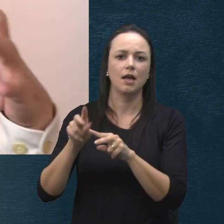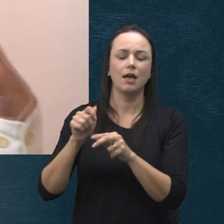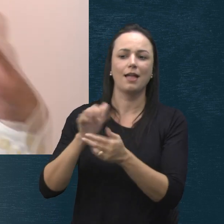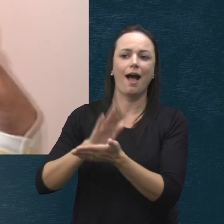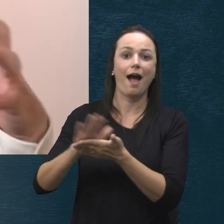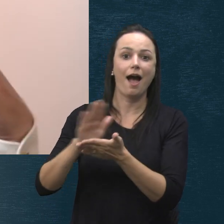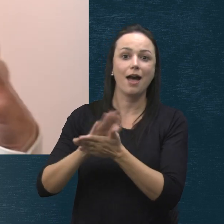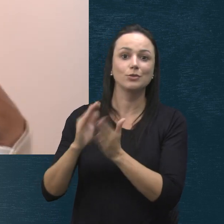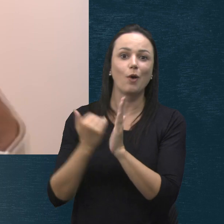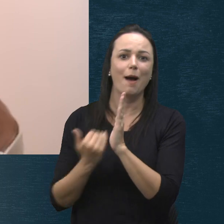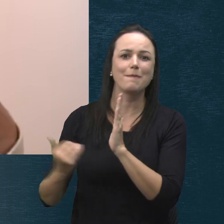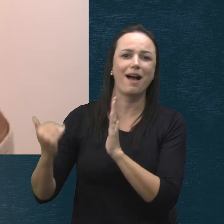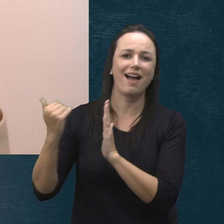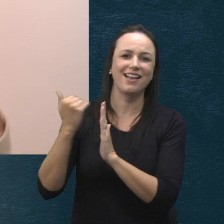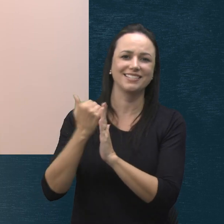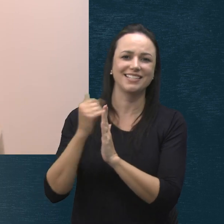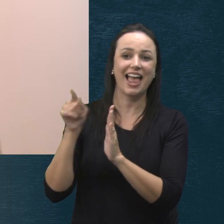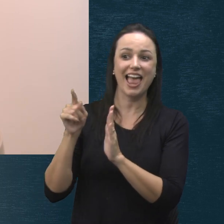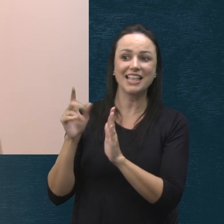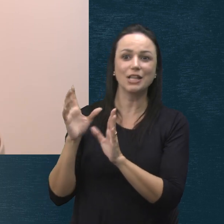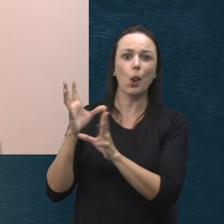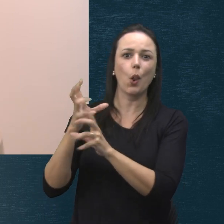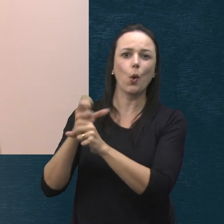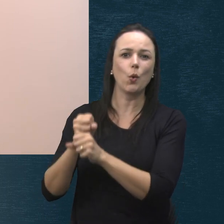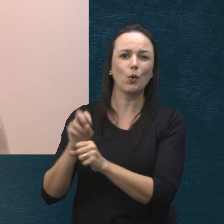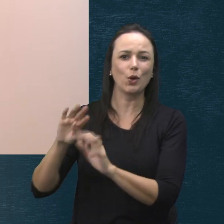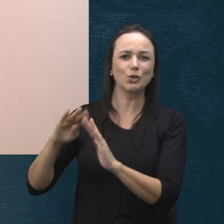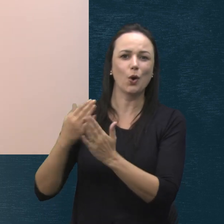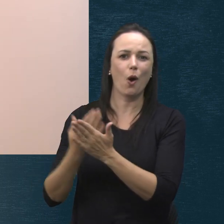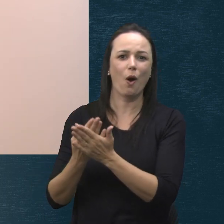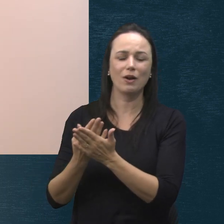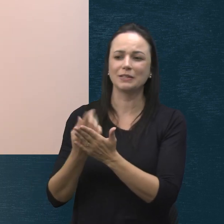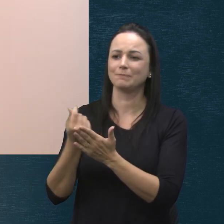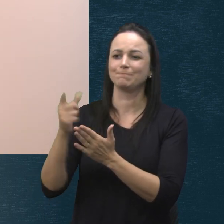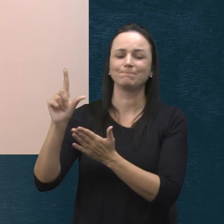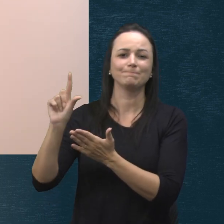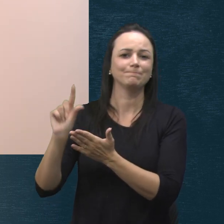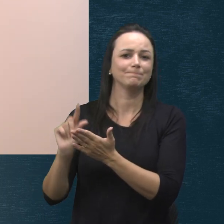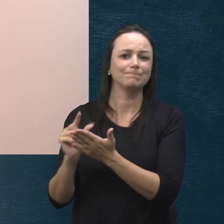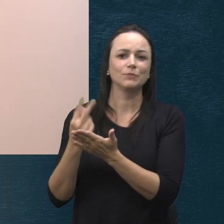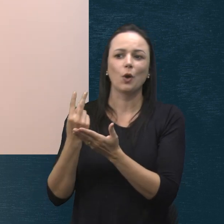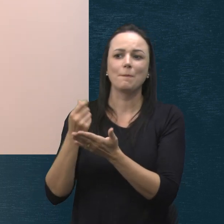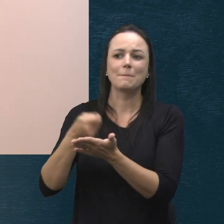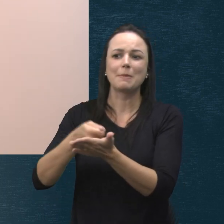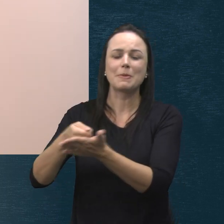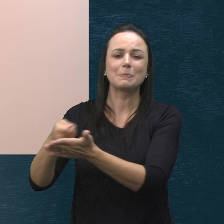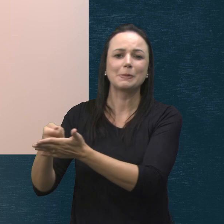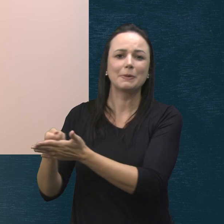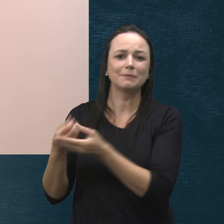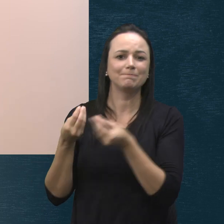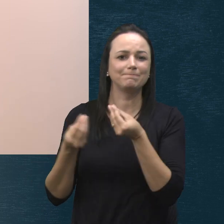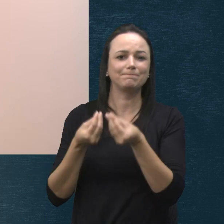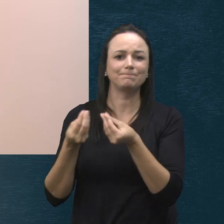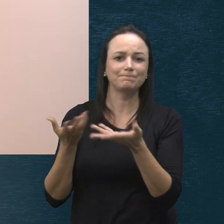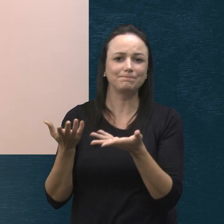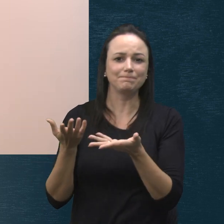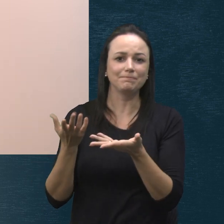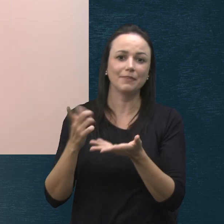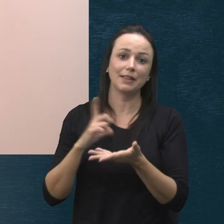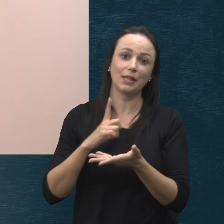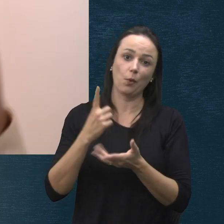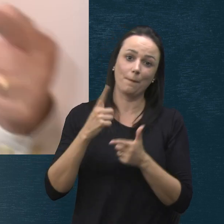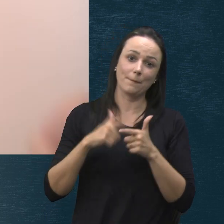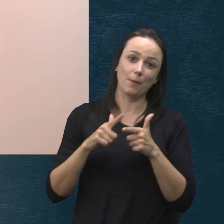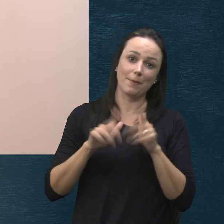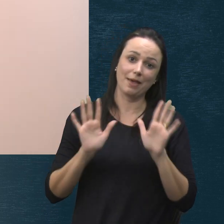e essa receita total da escola não é suficiente mais para você ter mais custos. E aí você tem um problema.